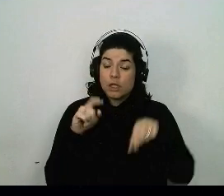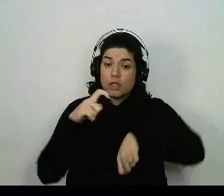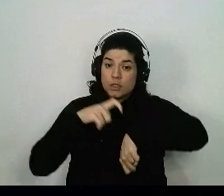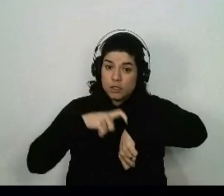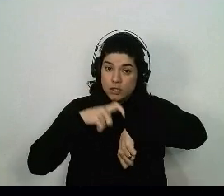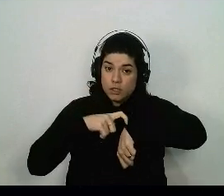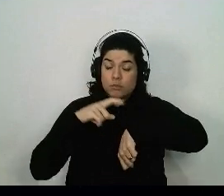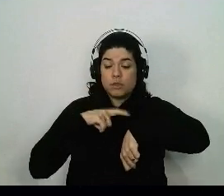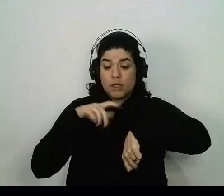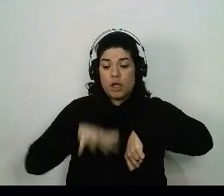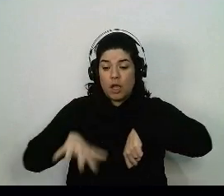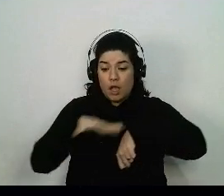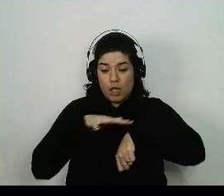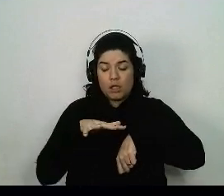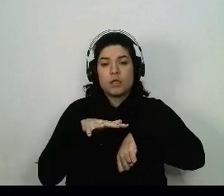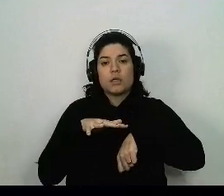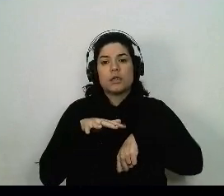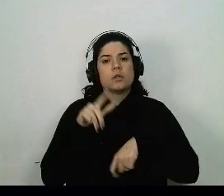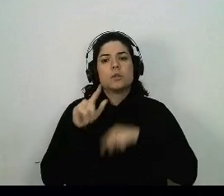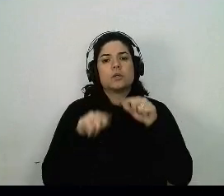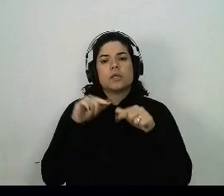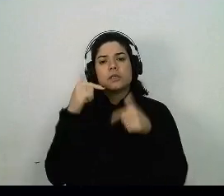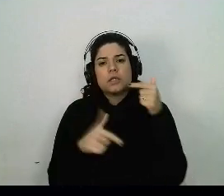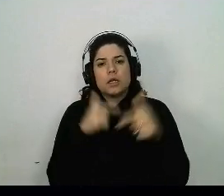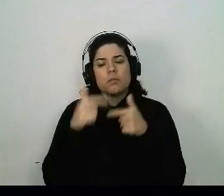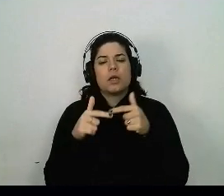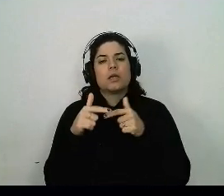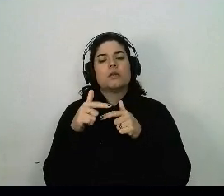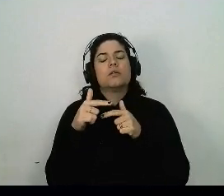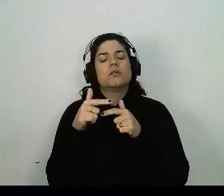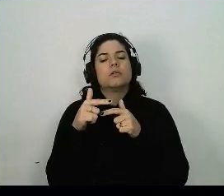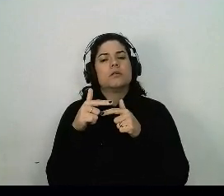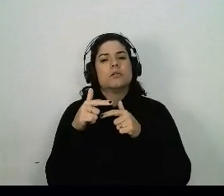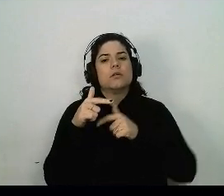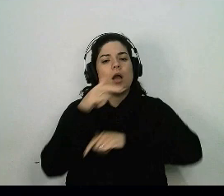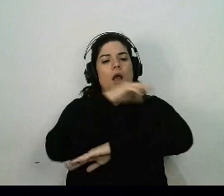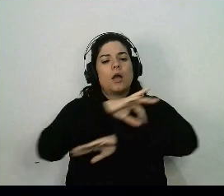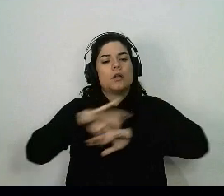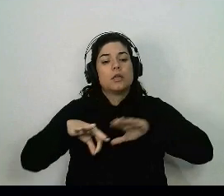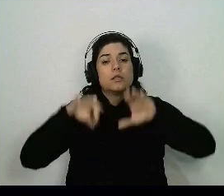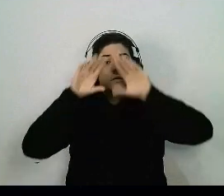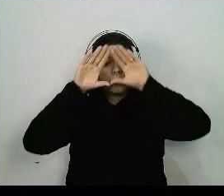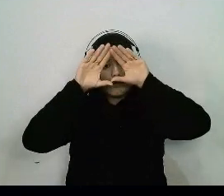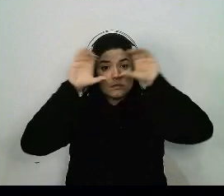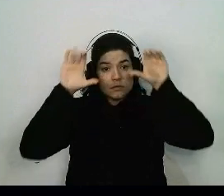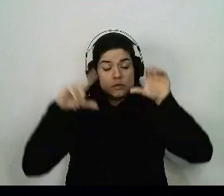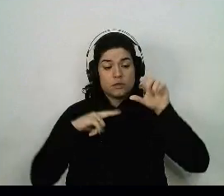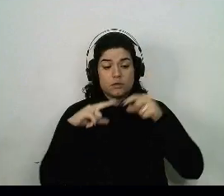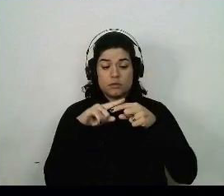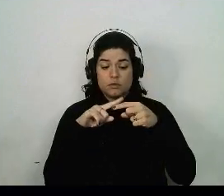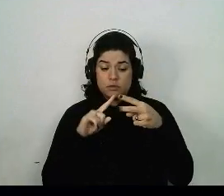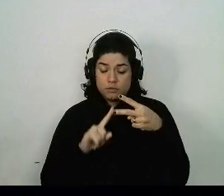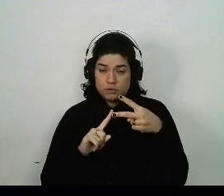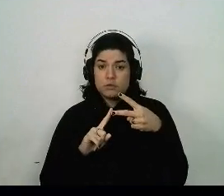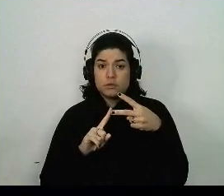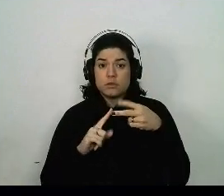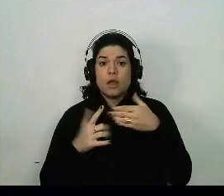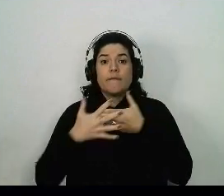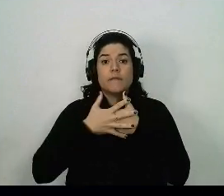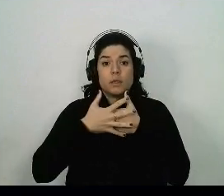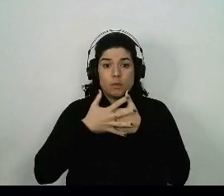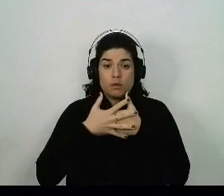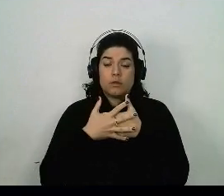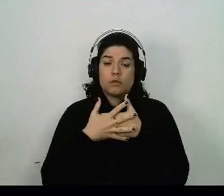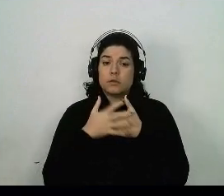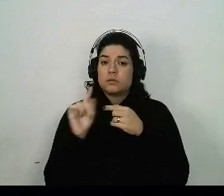área, o trabalho de arquiteto de nuvem, ele é fundamentado hoje em dois grandes frameworks, né, que a gente chama, e